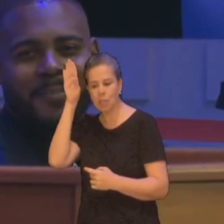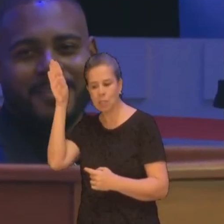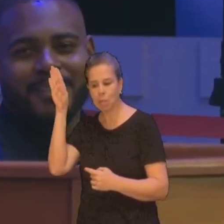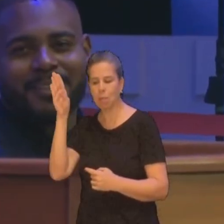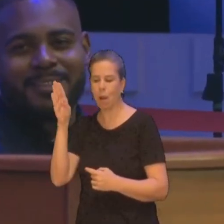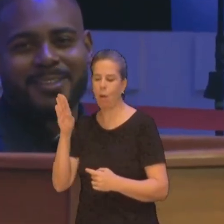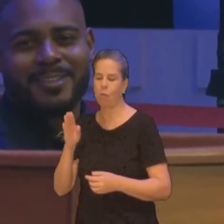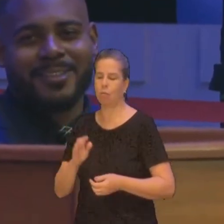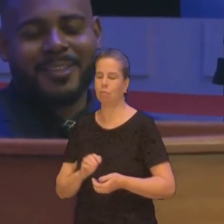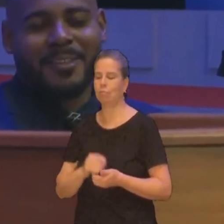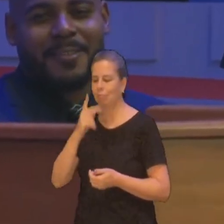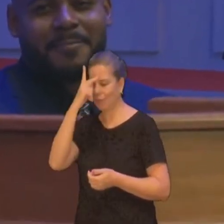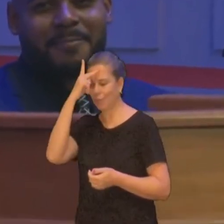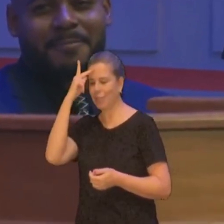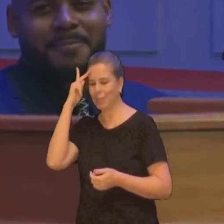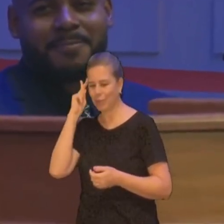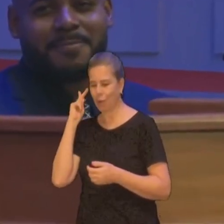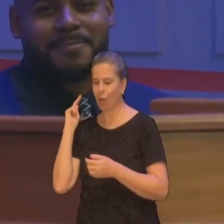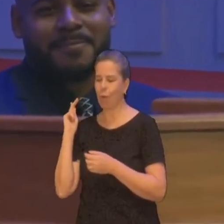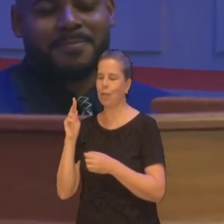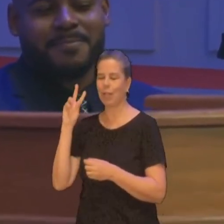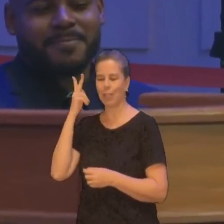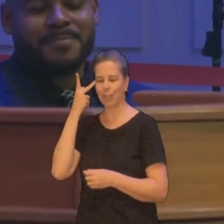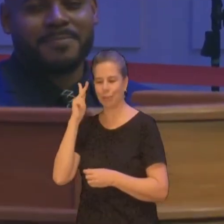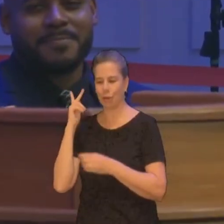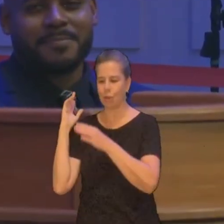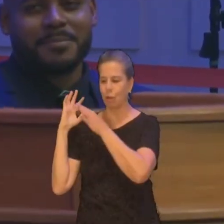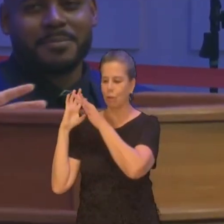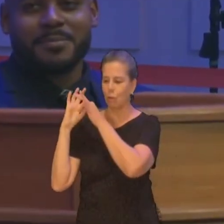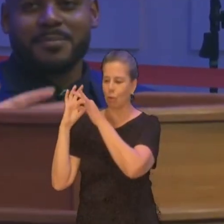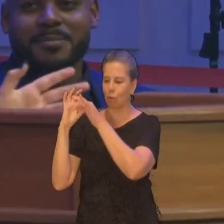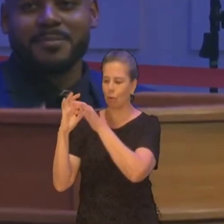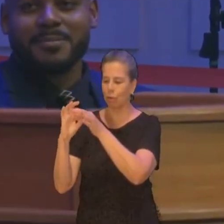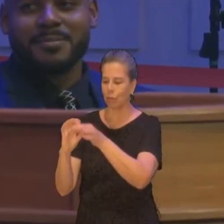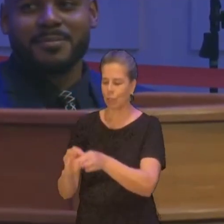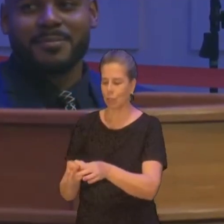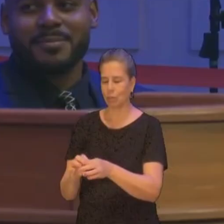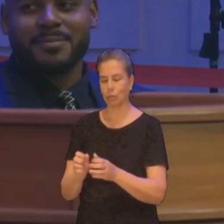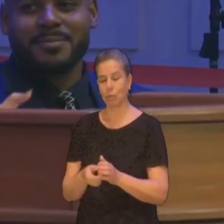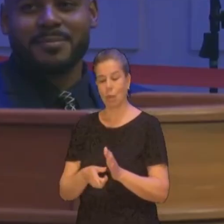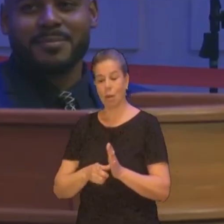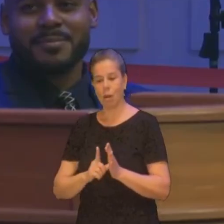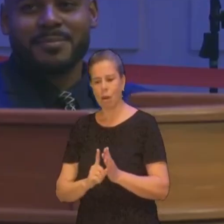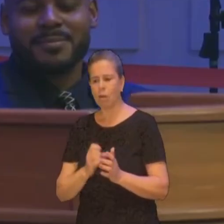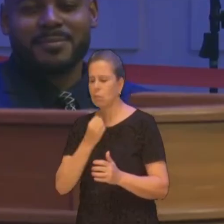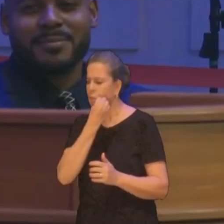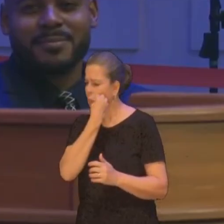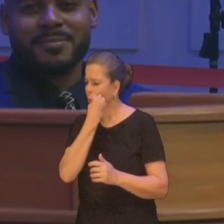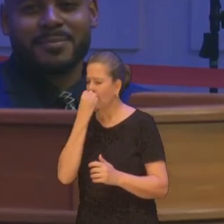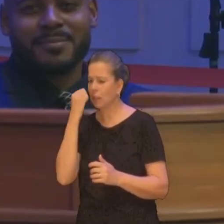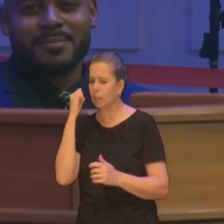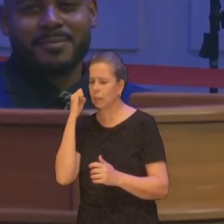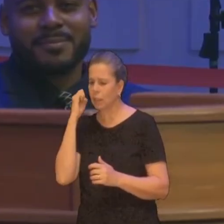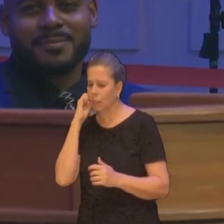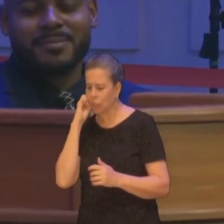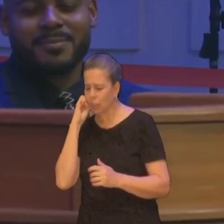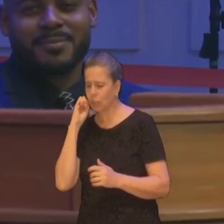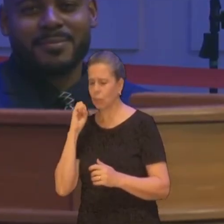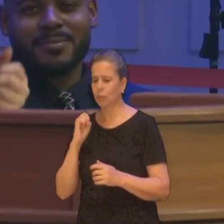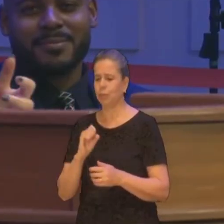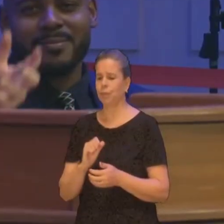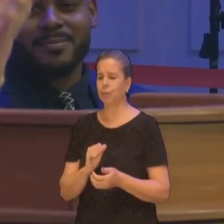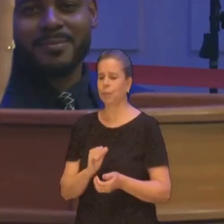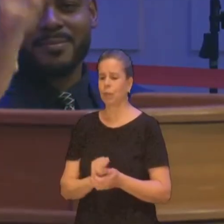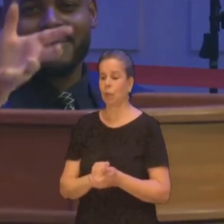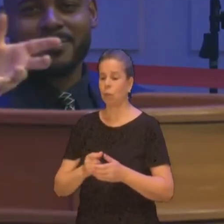é interessante sempre olhar para esse contexto e pensar que o samaritano era aquele que era escória para aqueles que eram religiosos. Então,